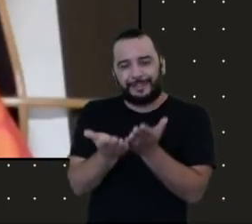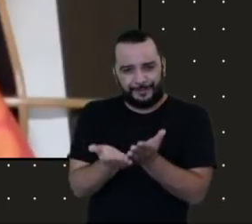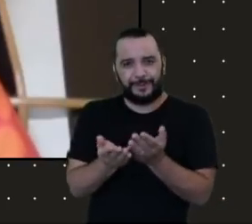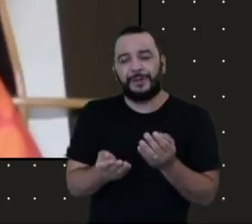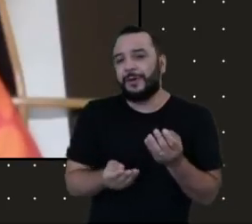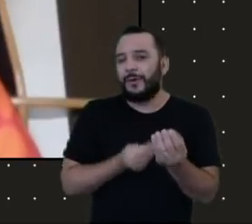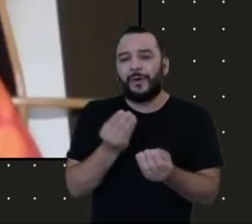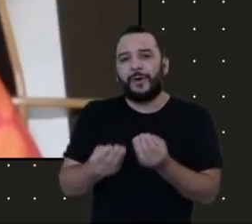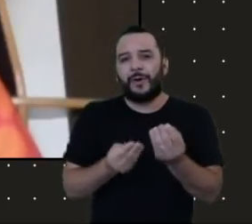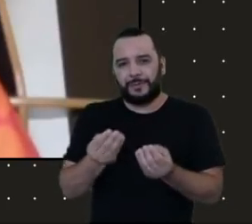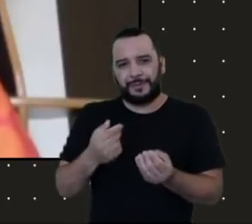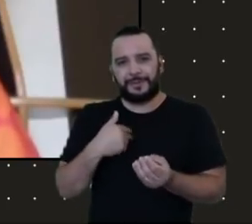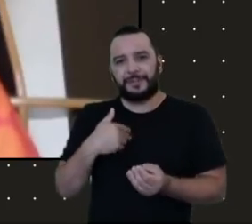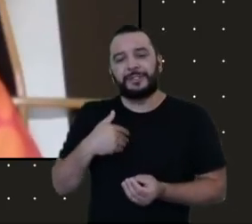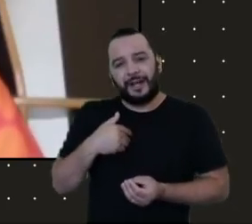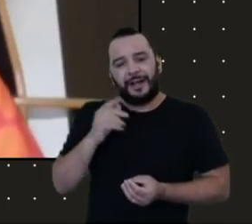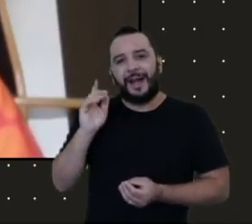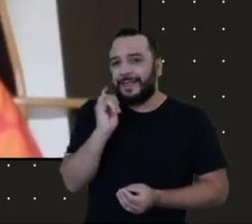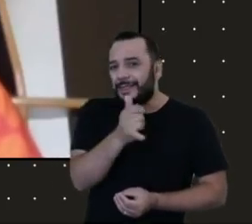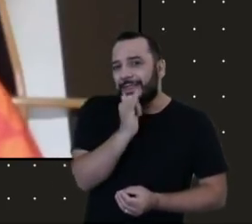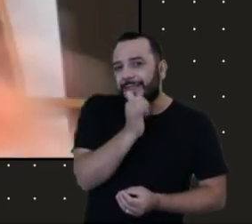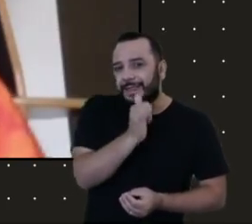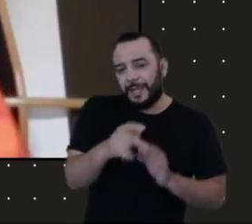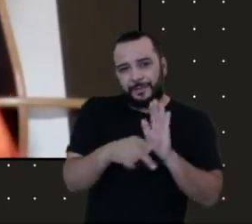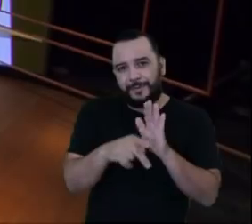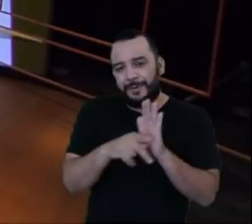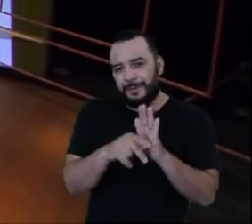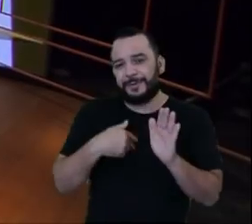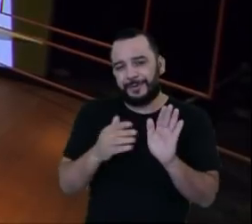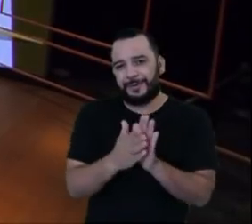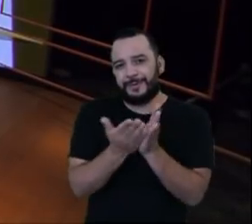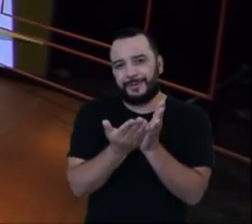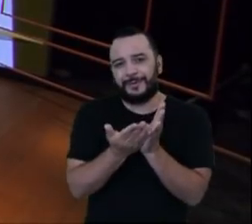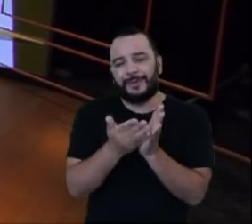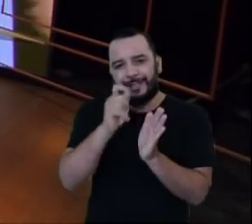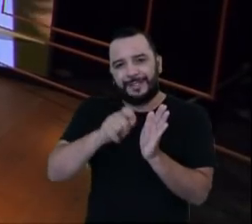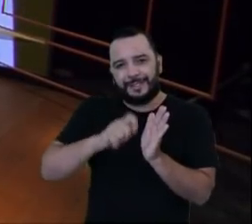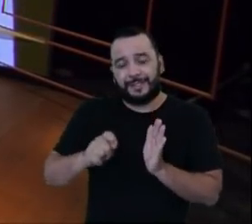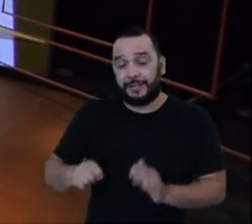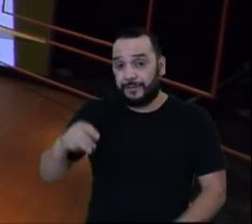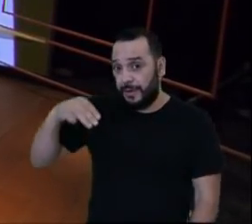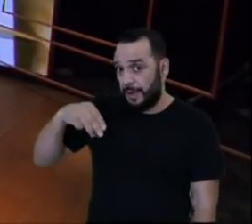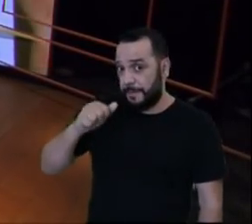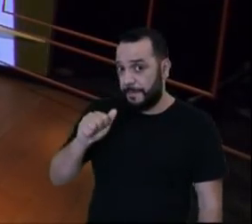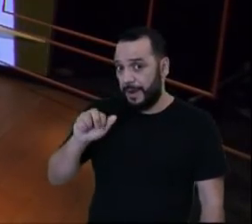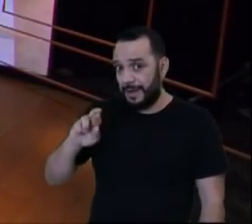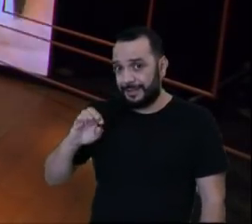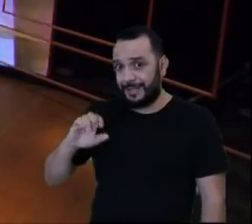escreve um livro sobre o teor das palestras? É mais fácil para as pessoas entenderem o que poderem